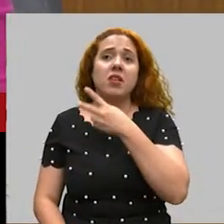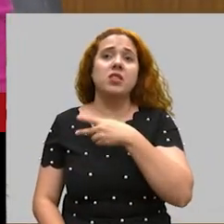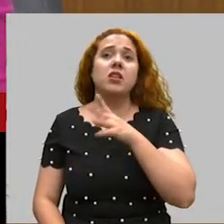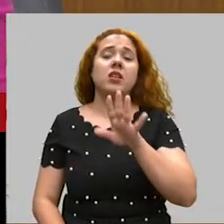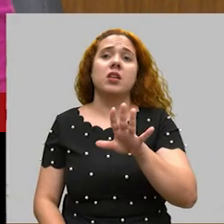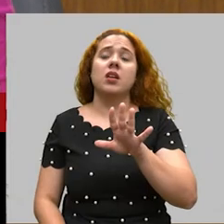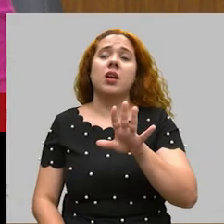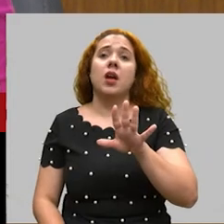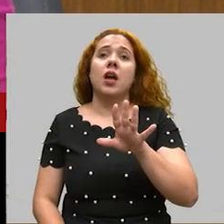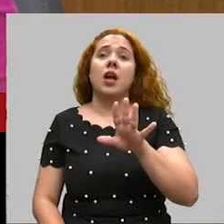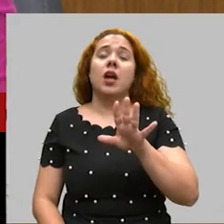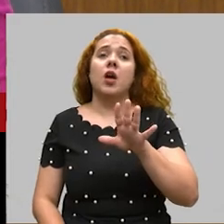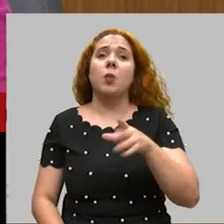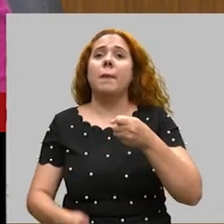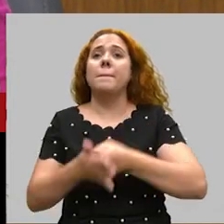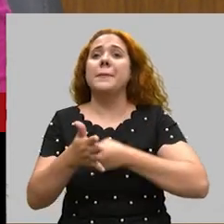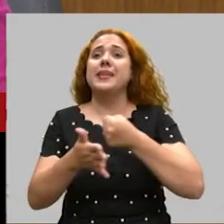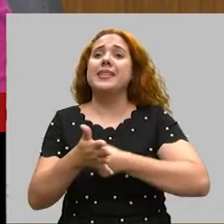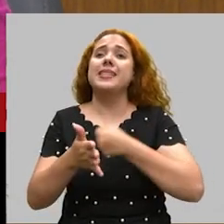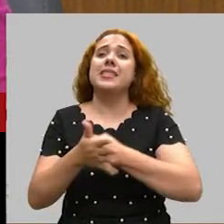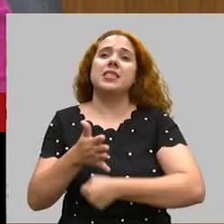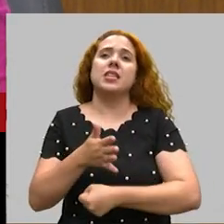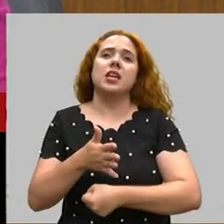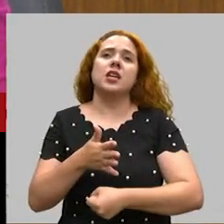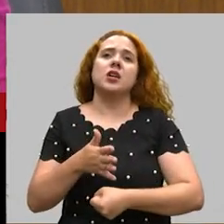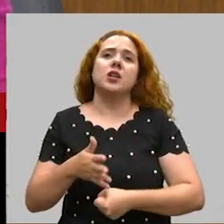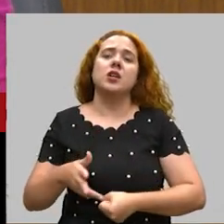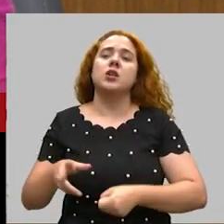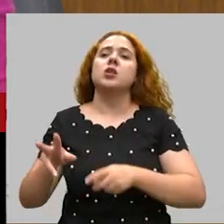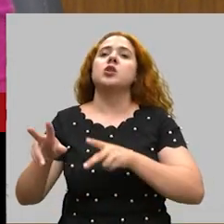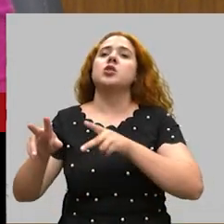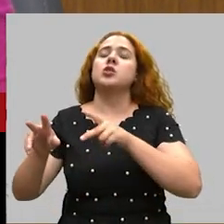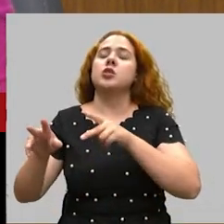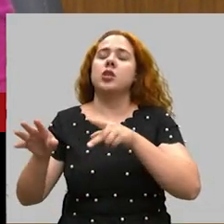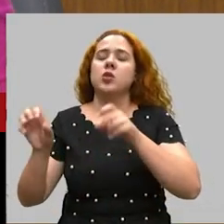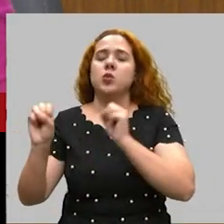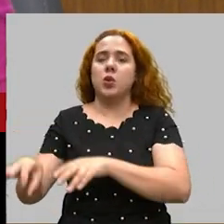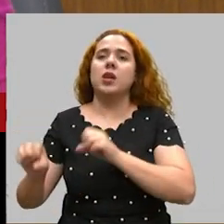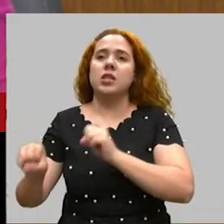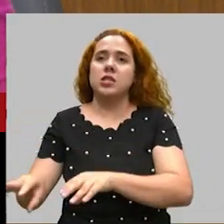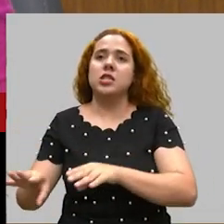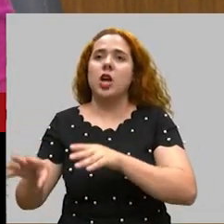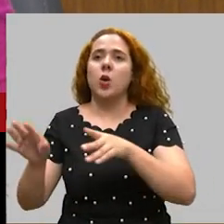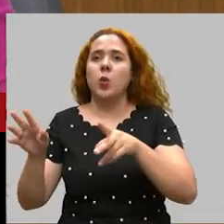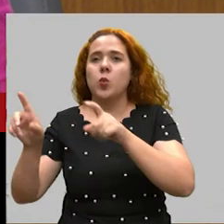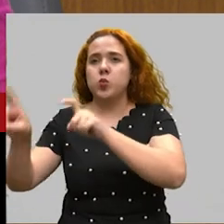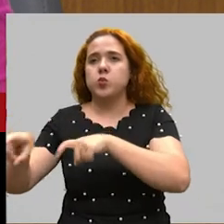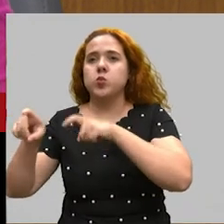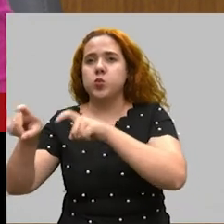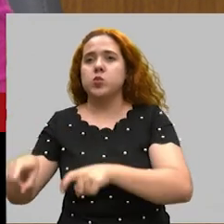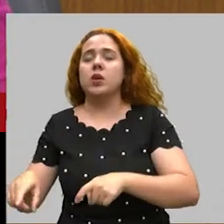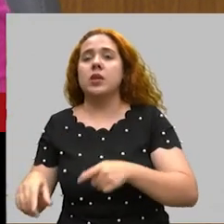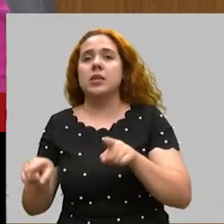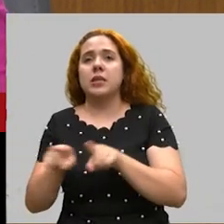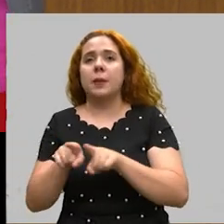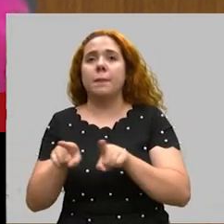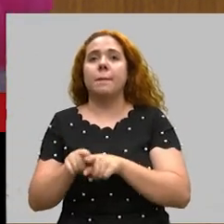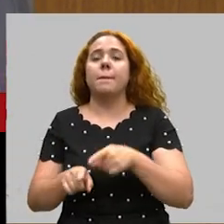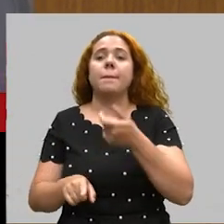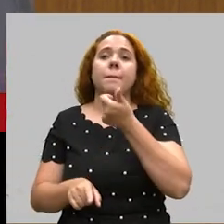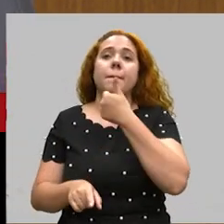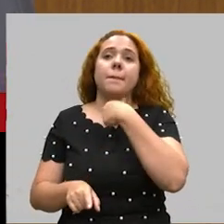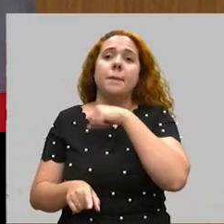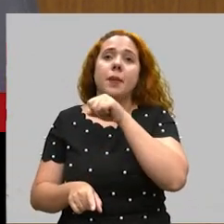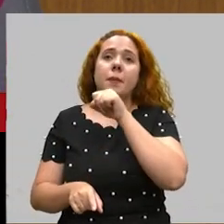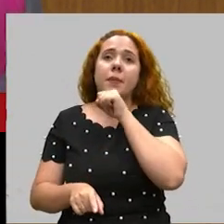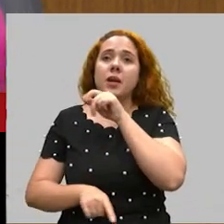militante da Educação do campo como mãe de aluno da escola família agrícola Tabocal na qual eu